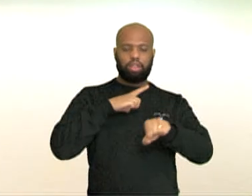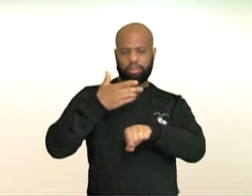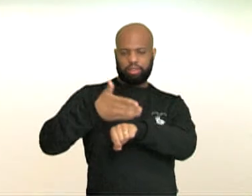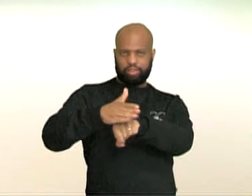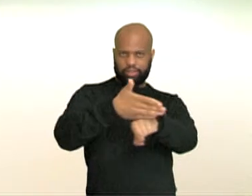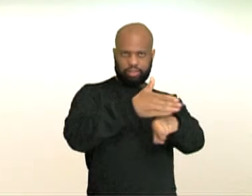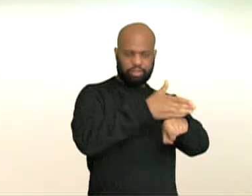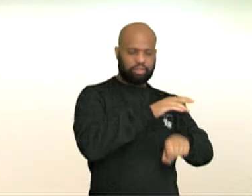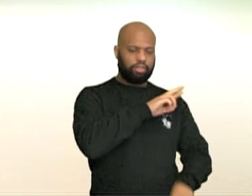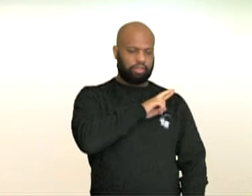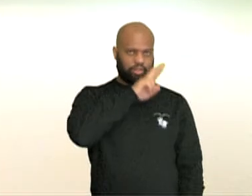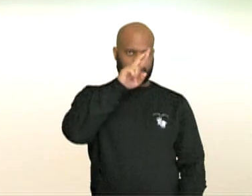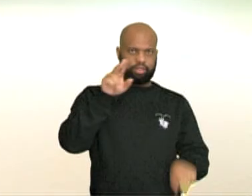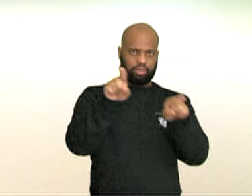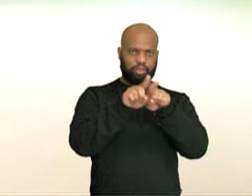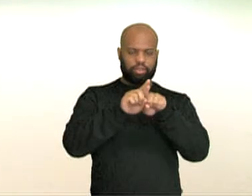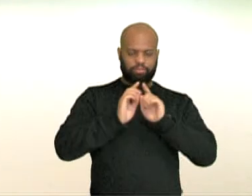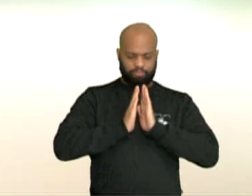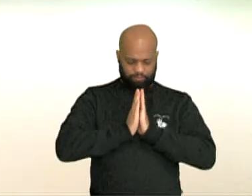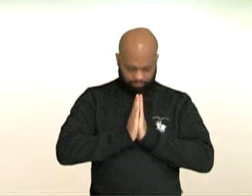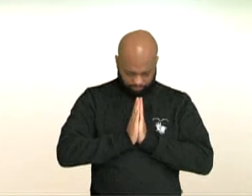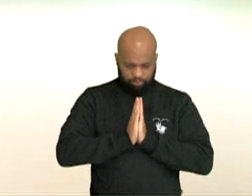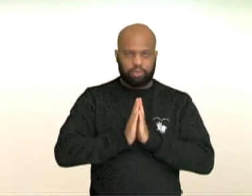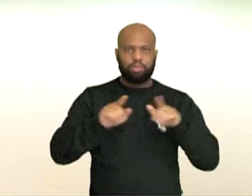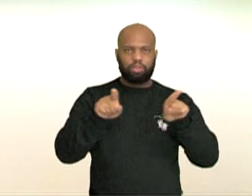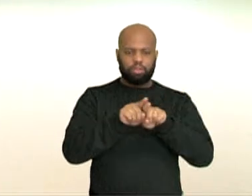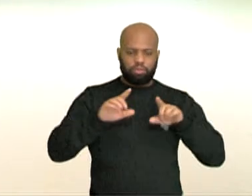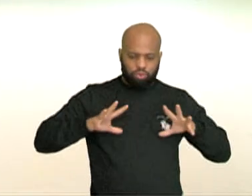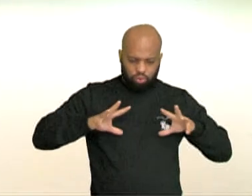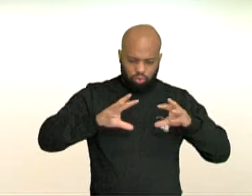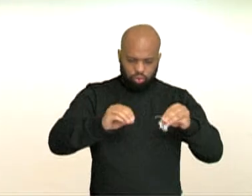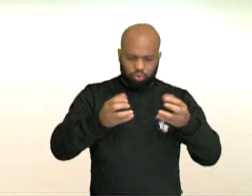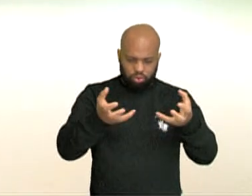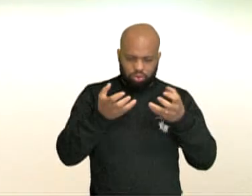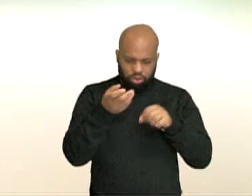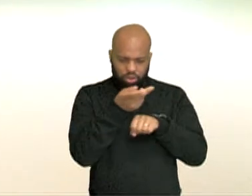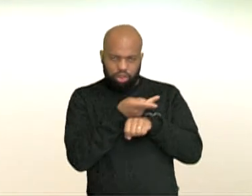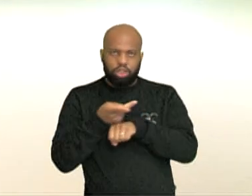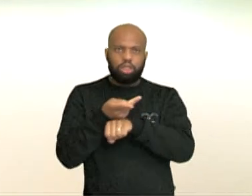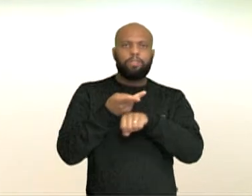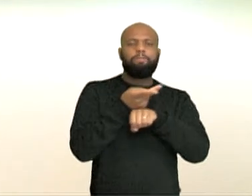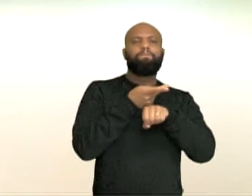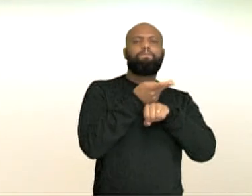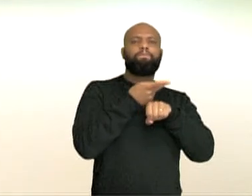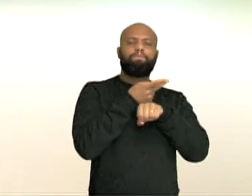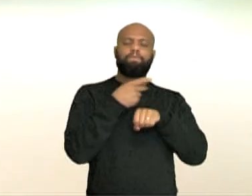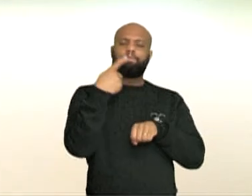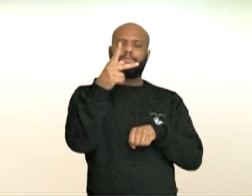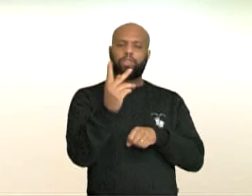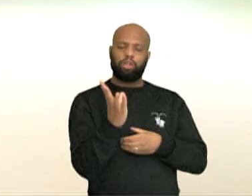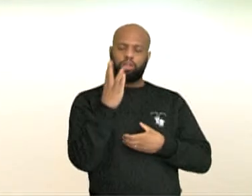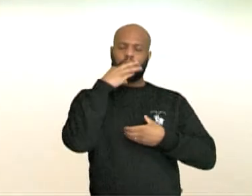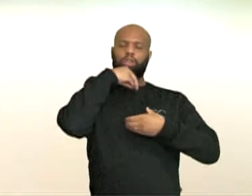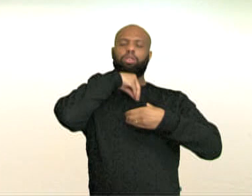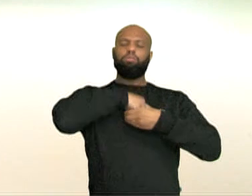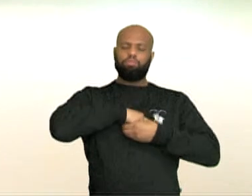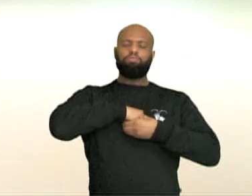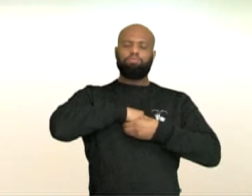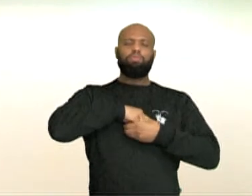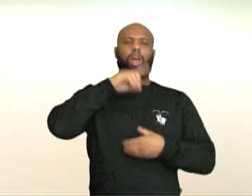religiosas, também a questão da oração, toda essa busca pelo teu eu interior, por essa parte mais sagrada,